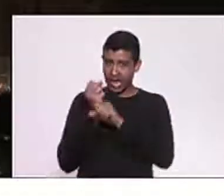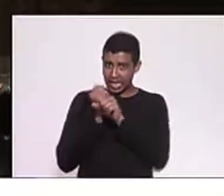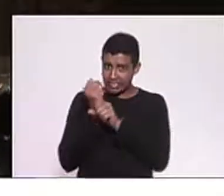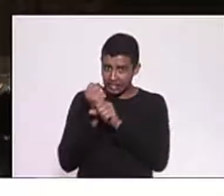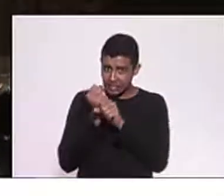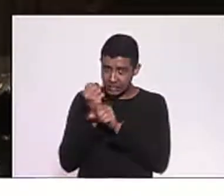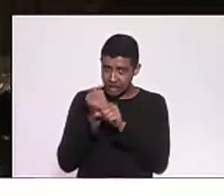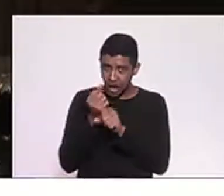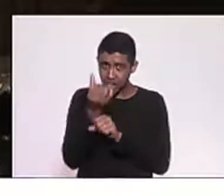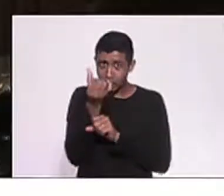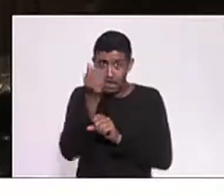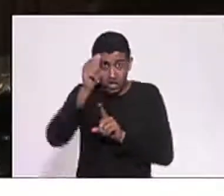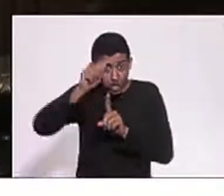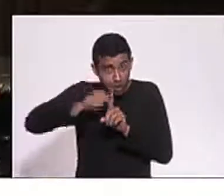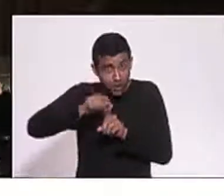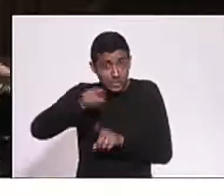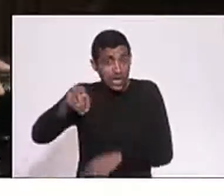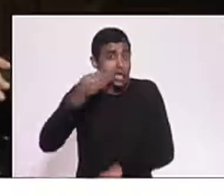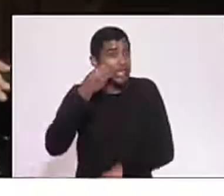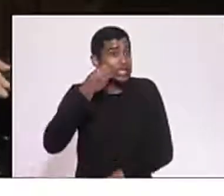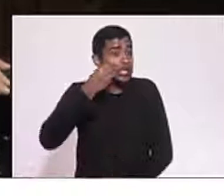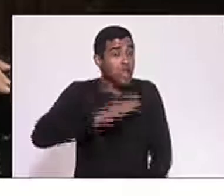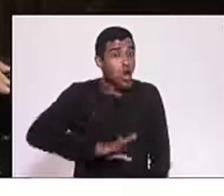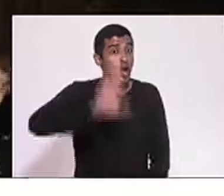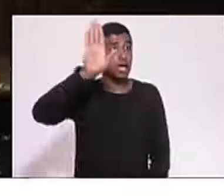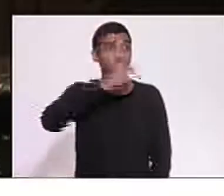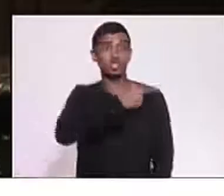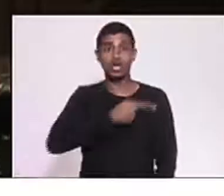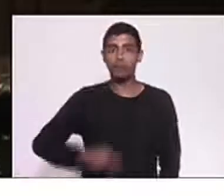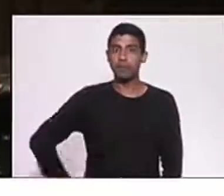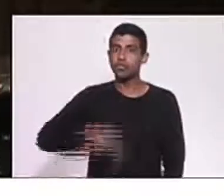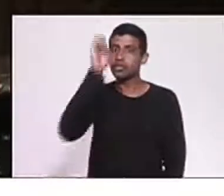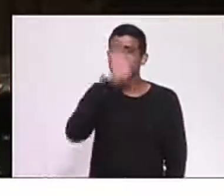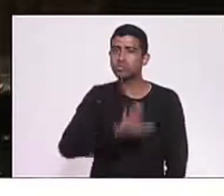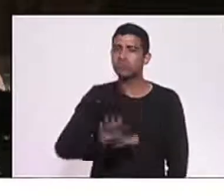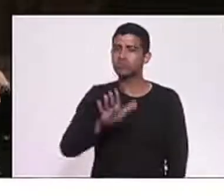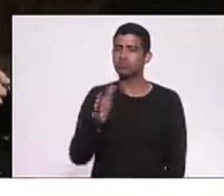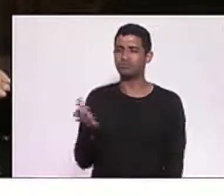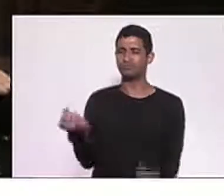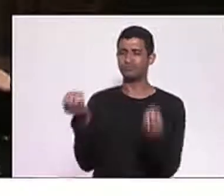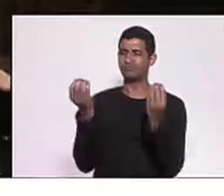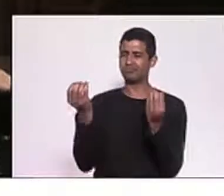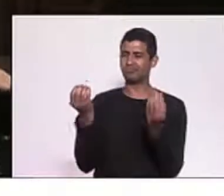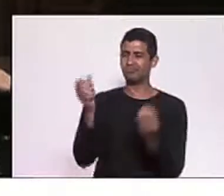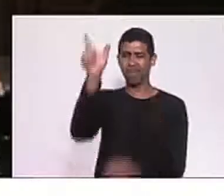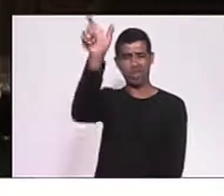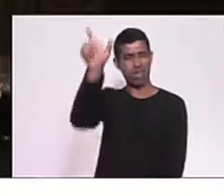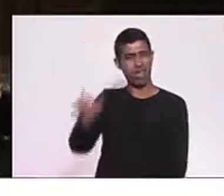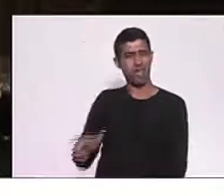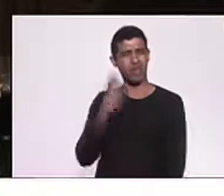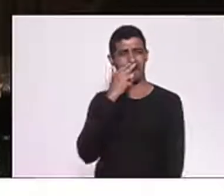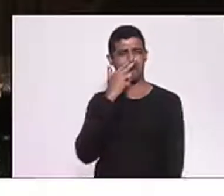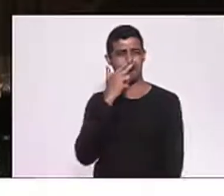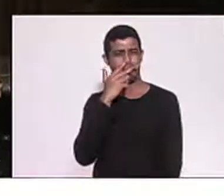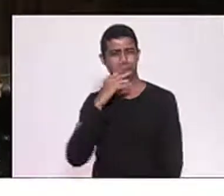3 anos e meio, candidato à presidência da República, ele colide